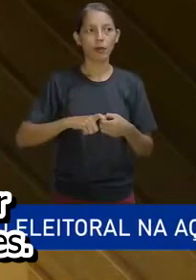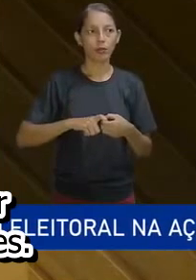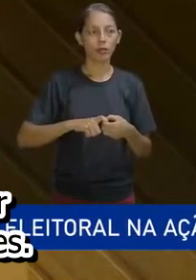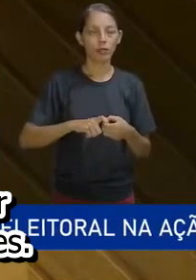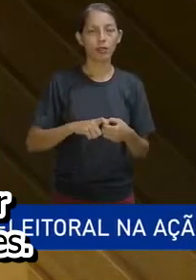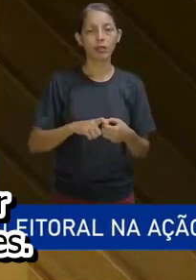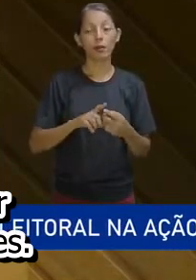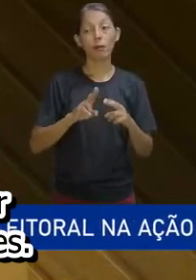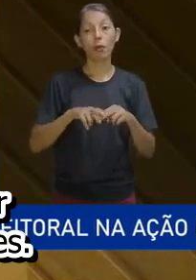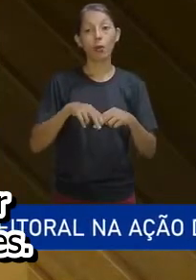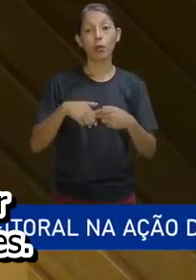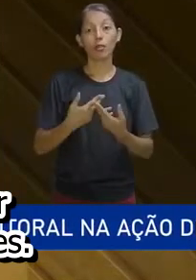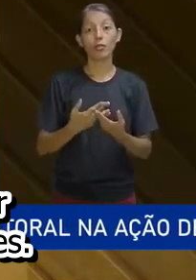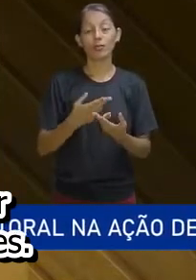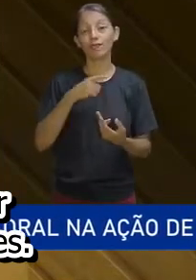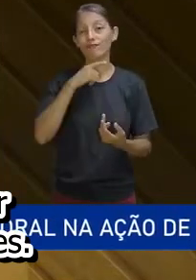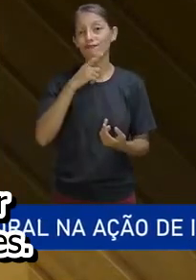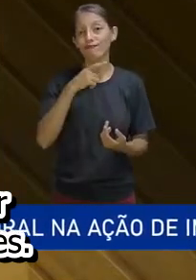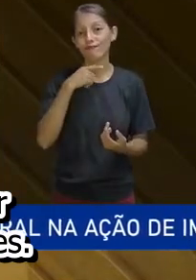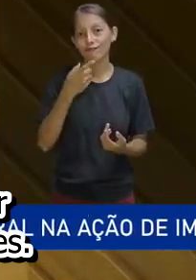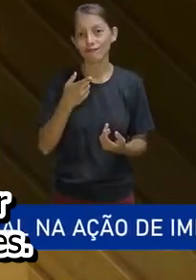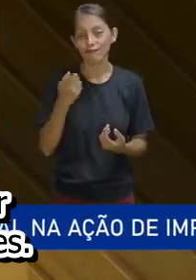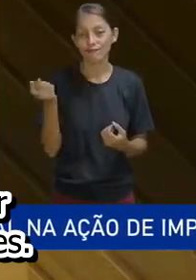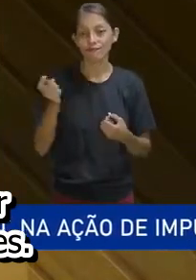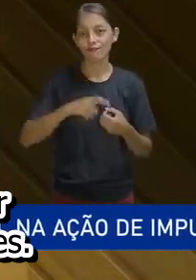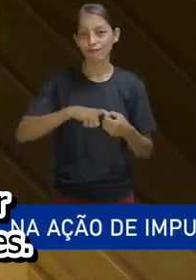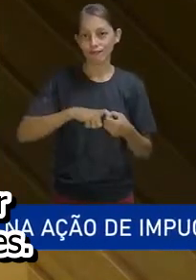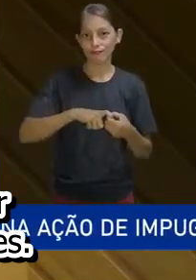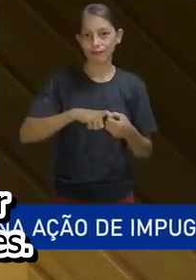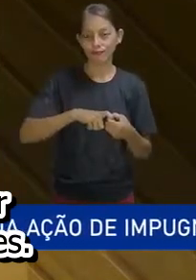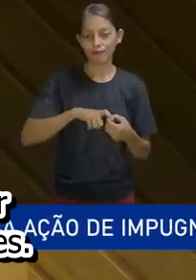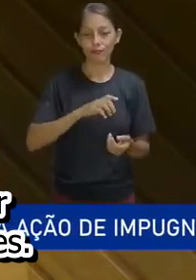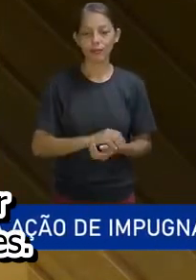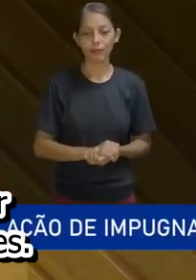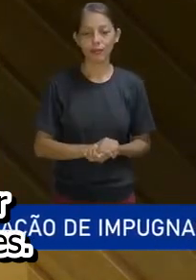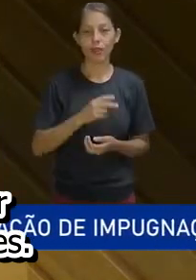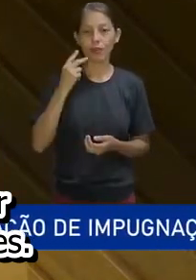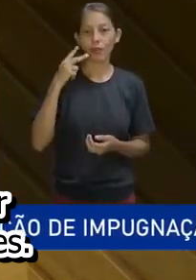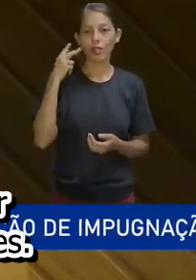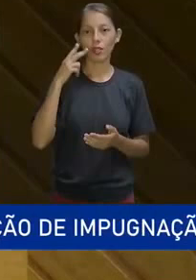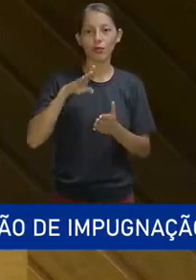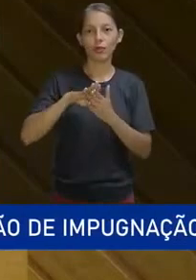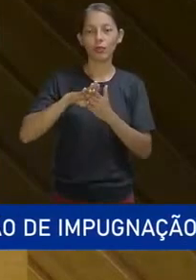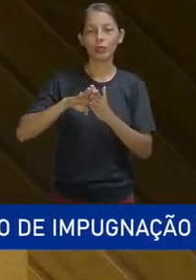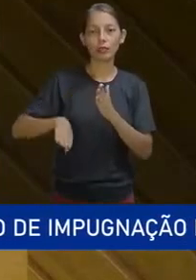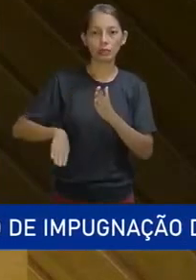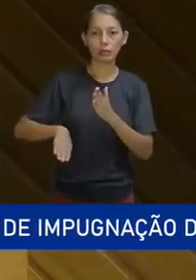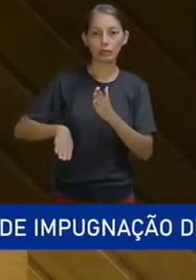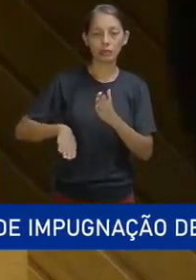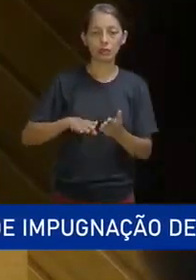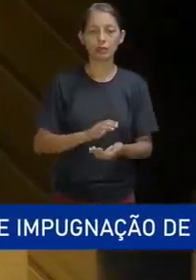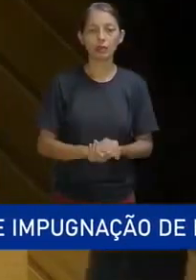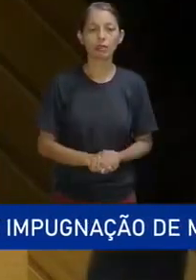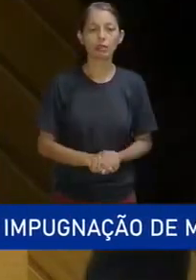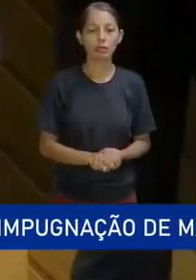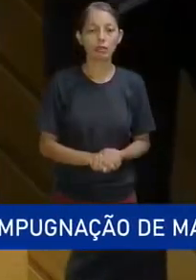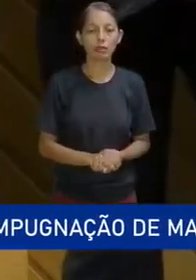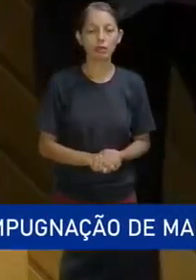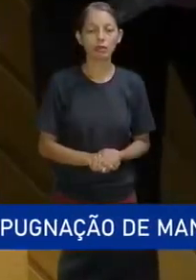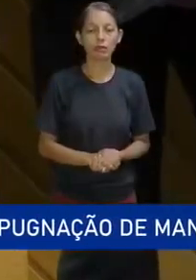tomar posse na vaga deixada pelo então vereador Carlos.